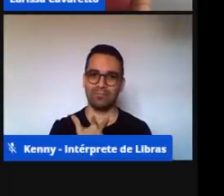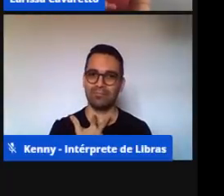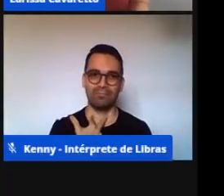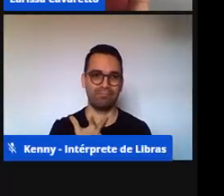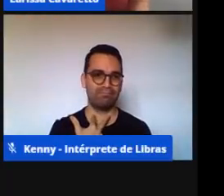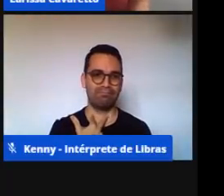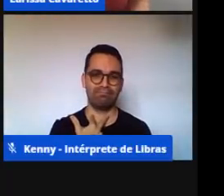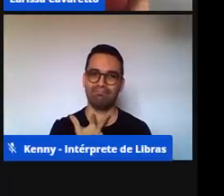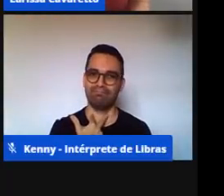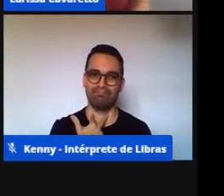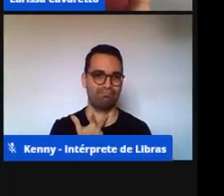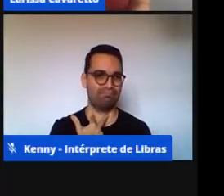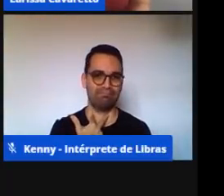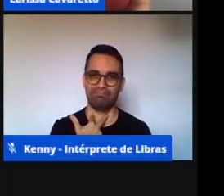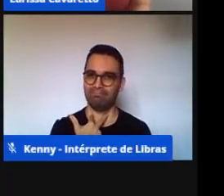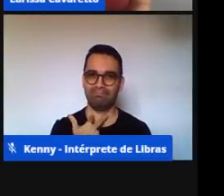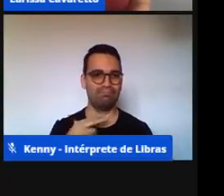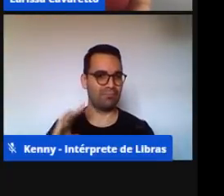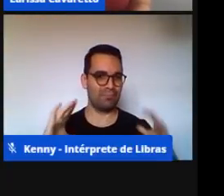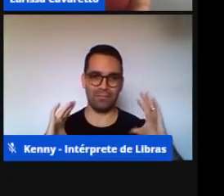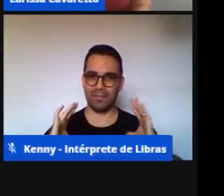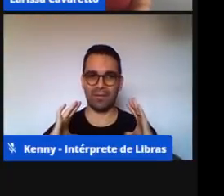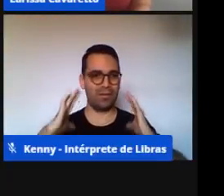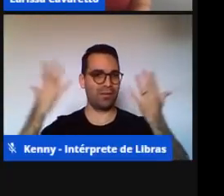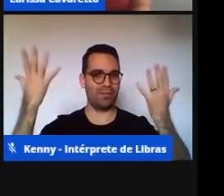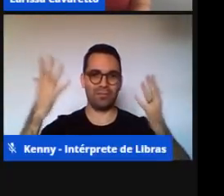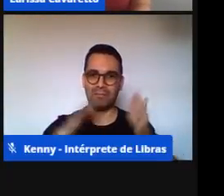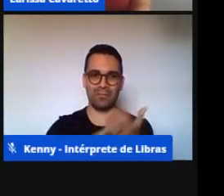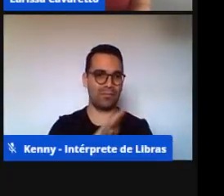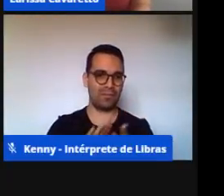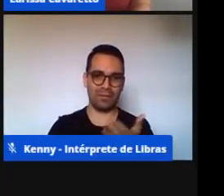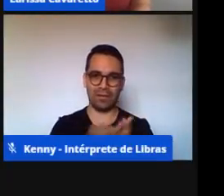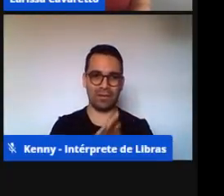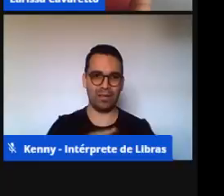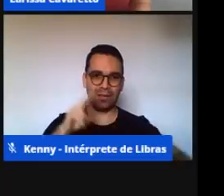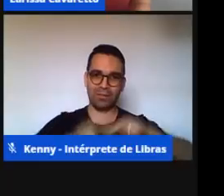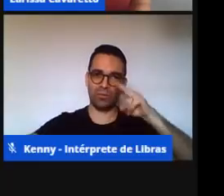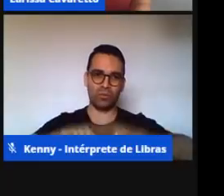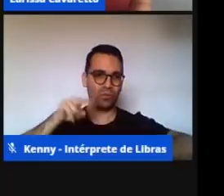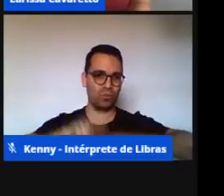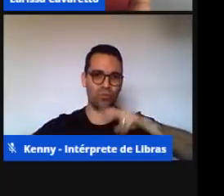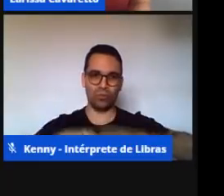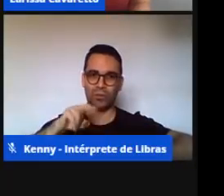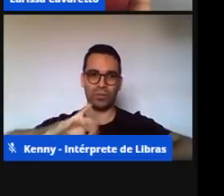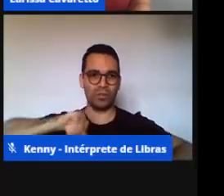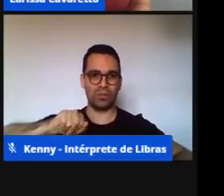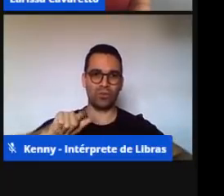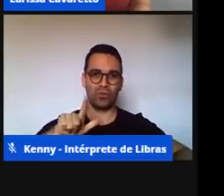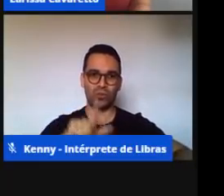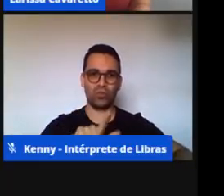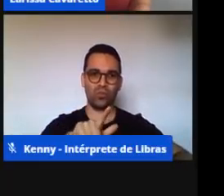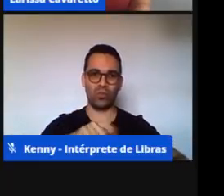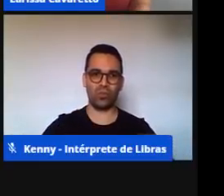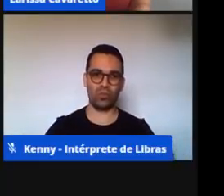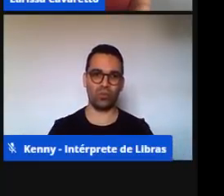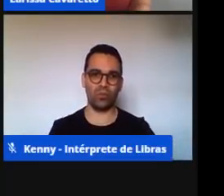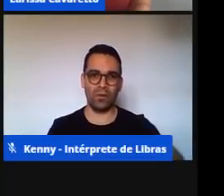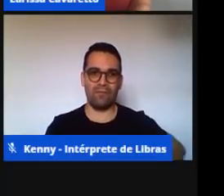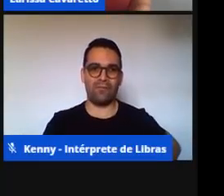outra festa que a escola está acostumada a fazer, não vai poder ser feito, tá? Porque festas geram